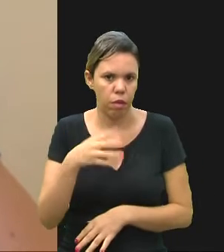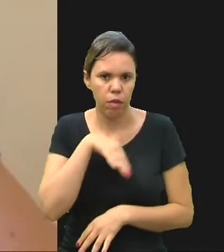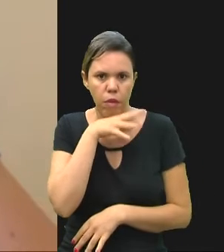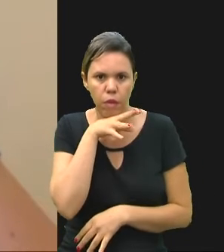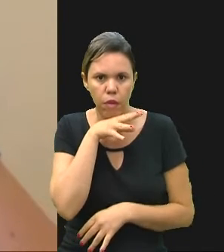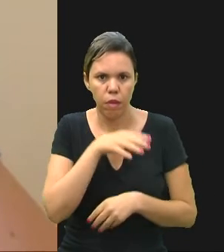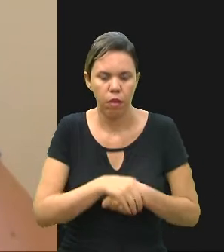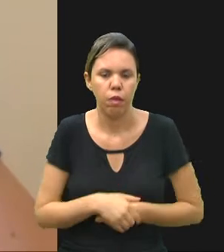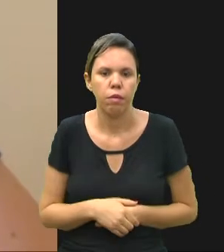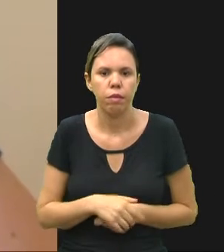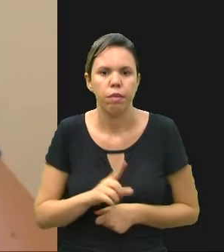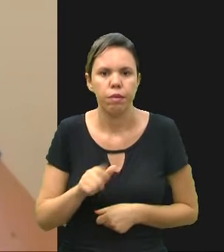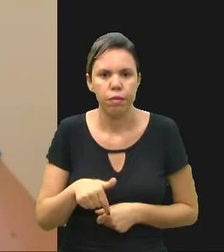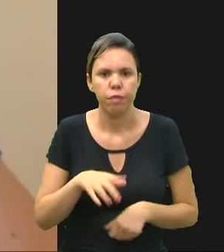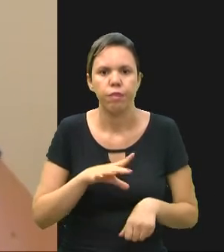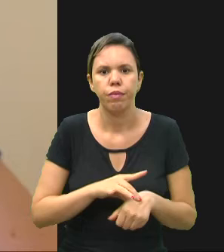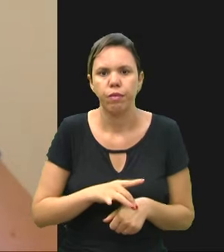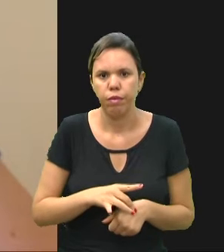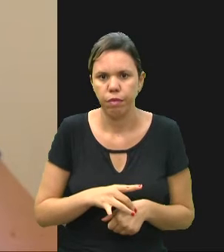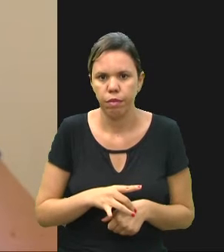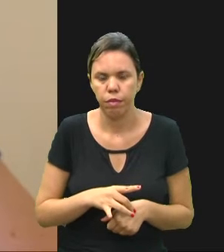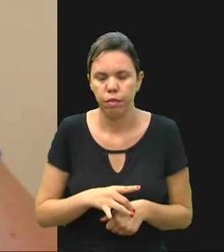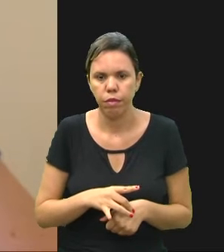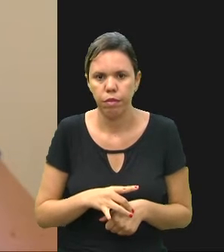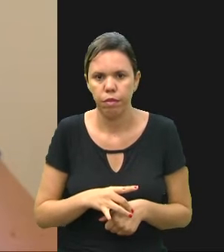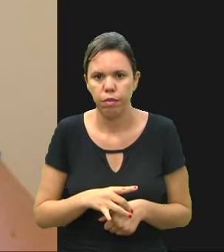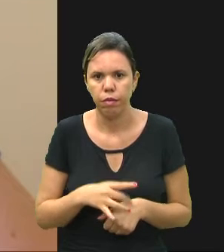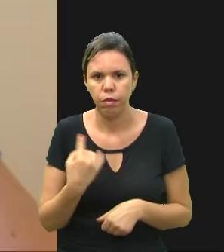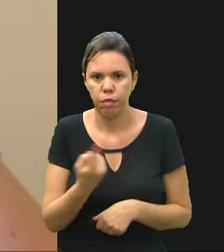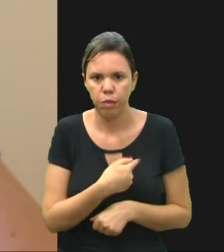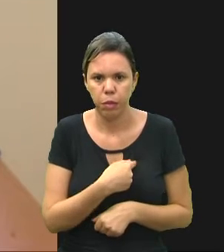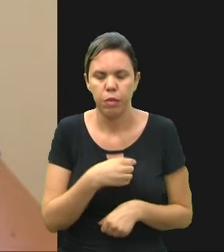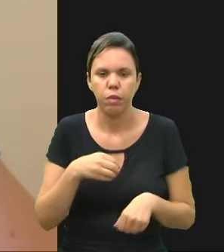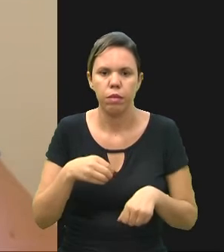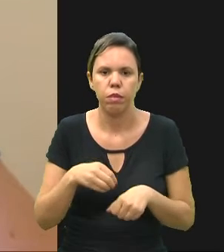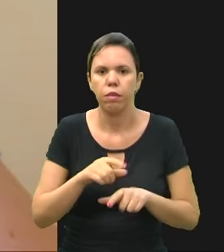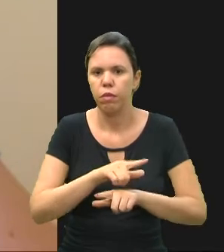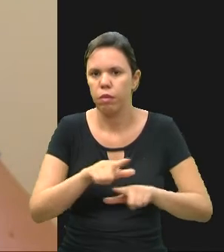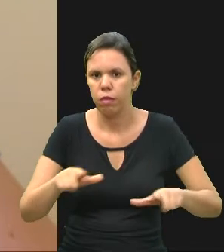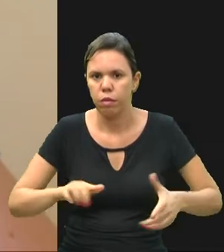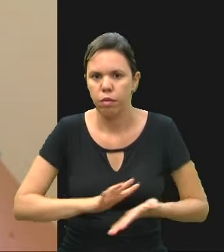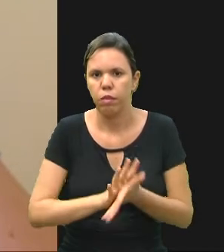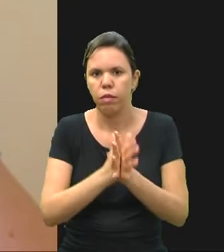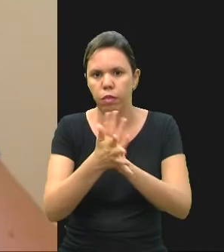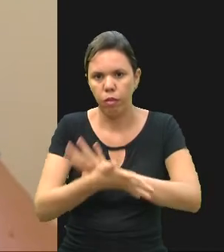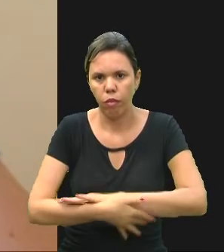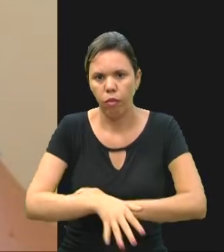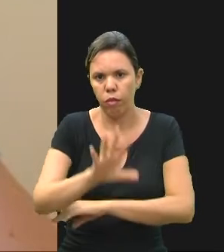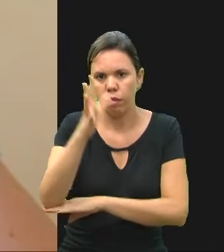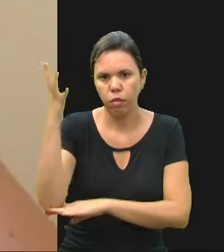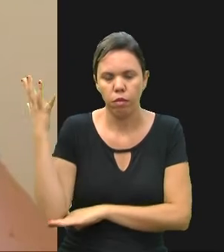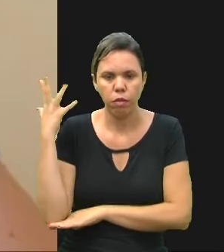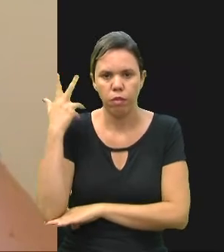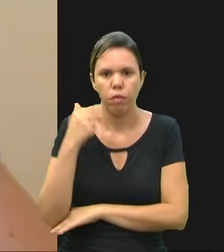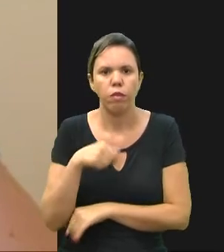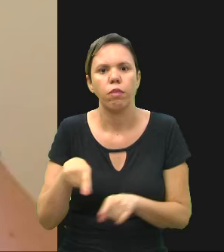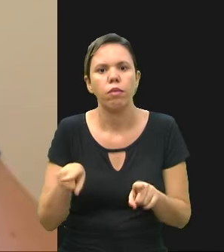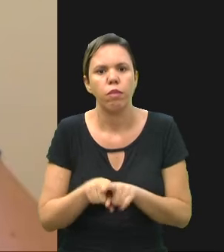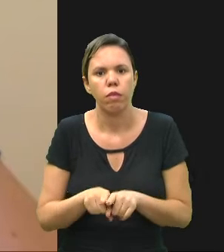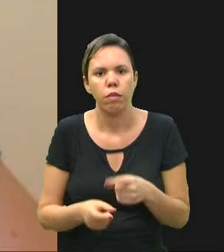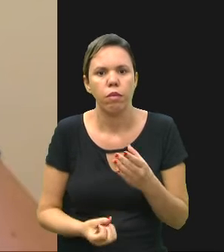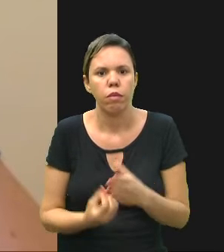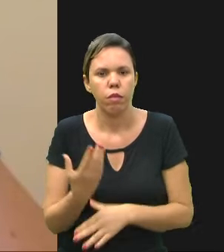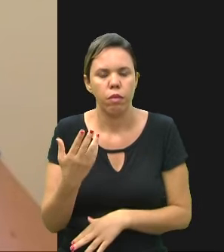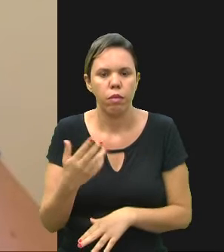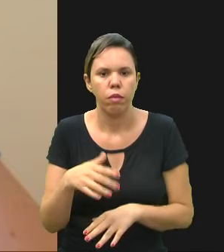origem animal. E essas doenças, quando a gente devasta, quando a gente destrói o ambiente natural